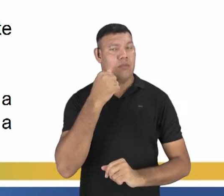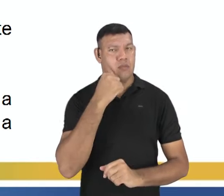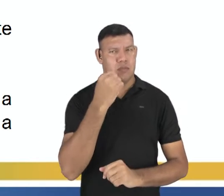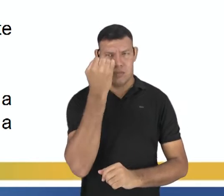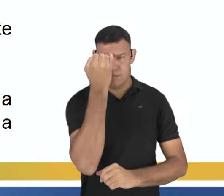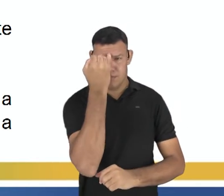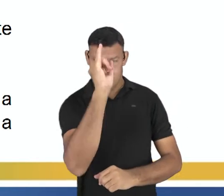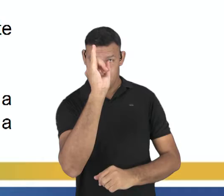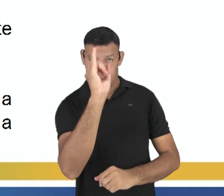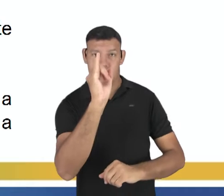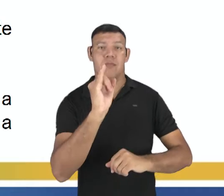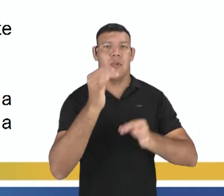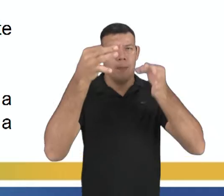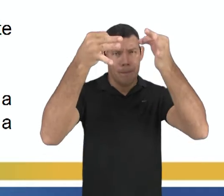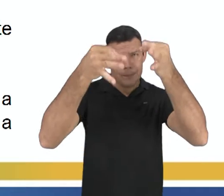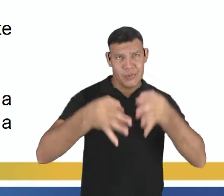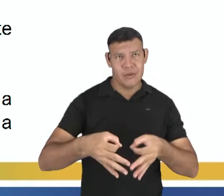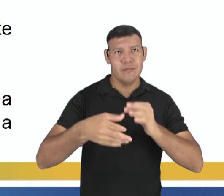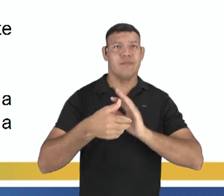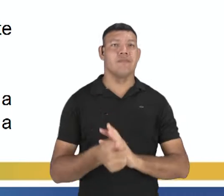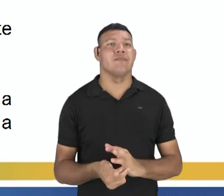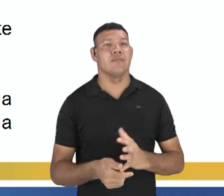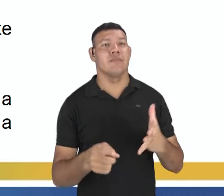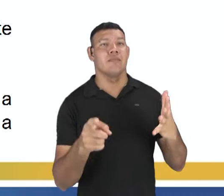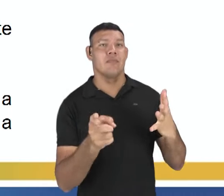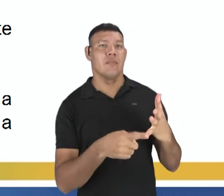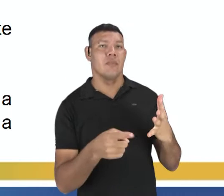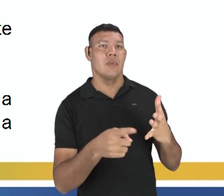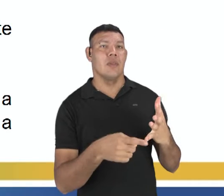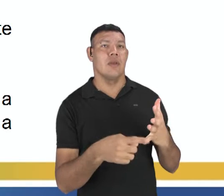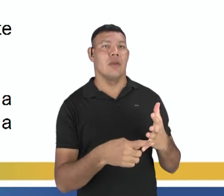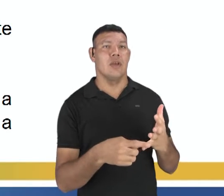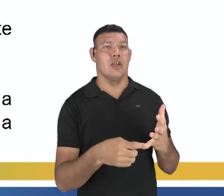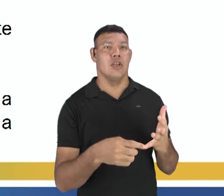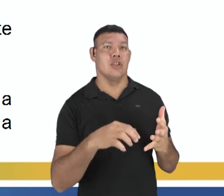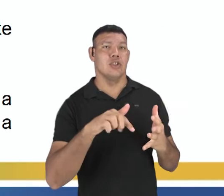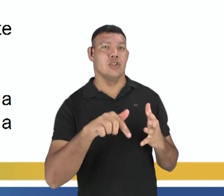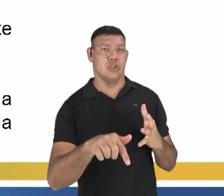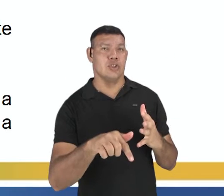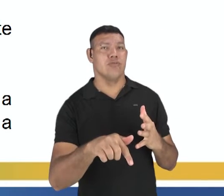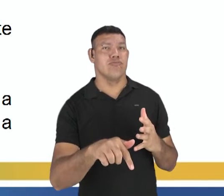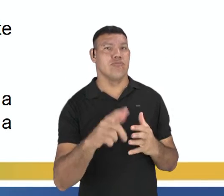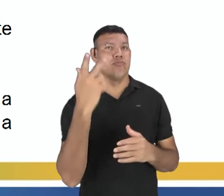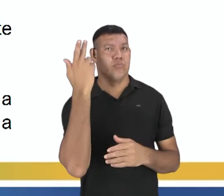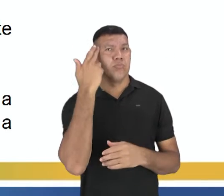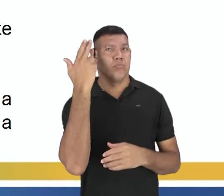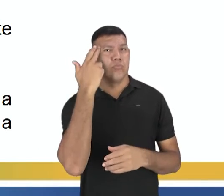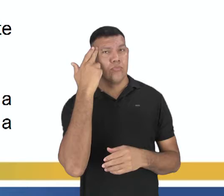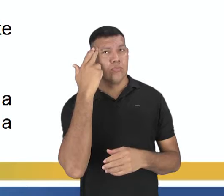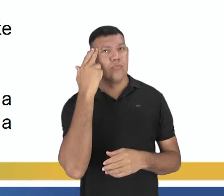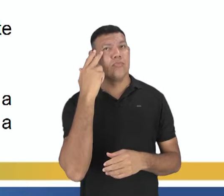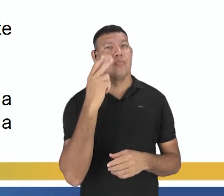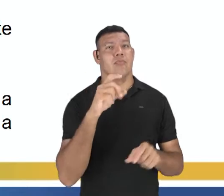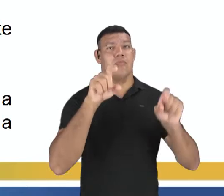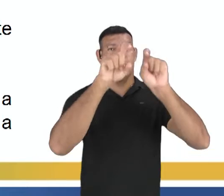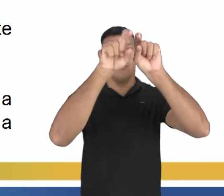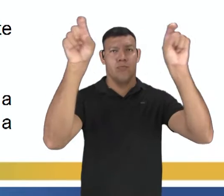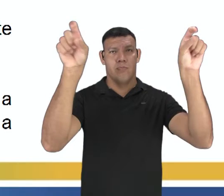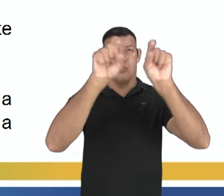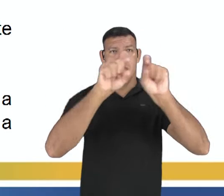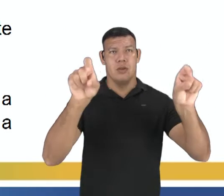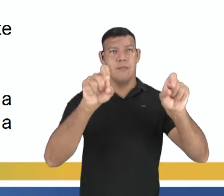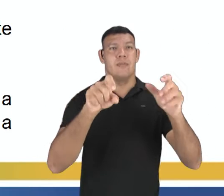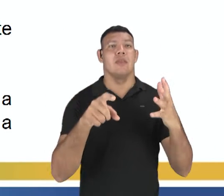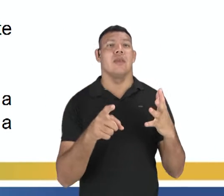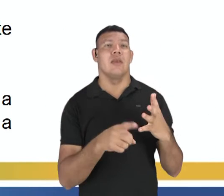sílabas poéticas, muitas cantigas apresentam refrão e a vassalagem amorosa. O trovador é o vassalo